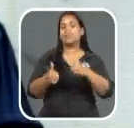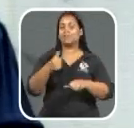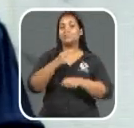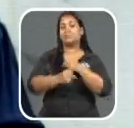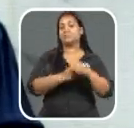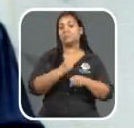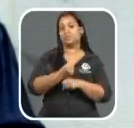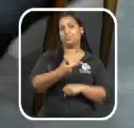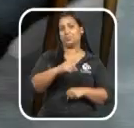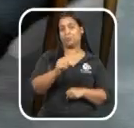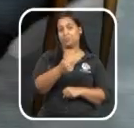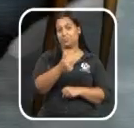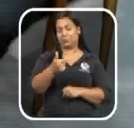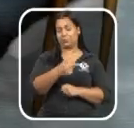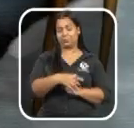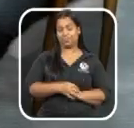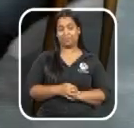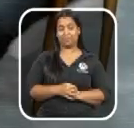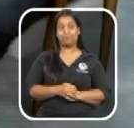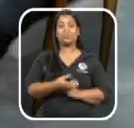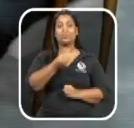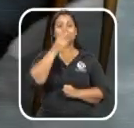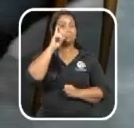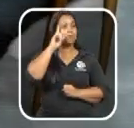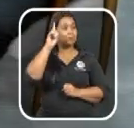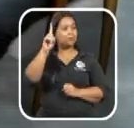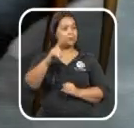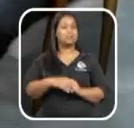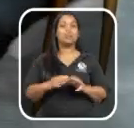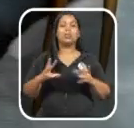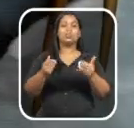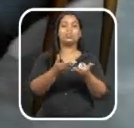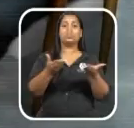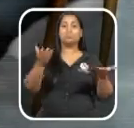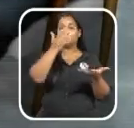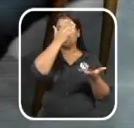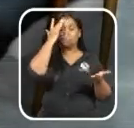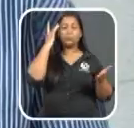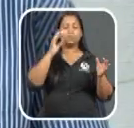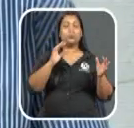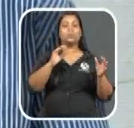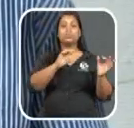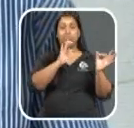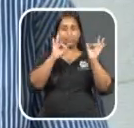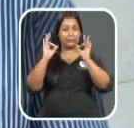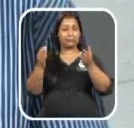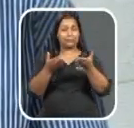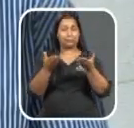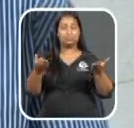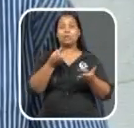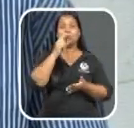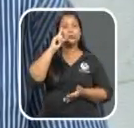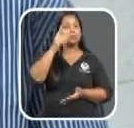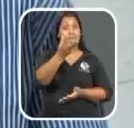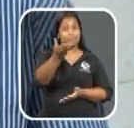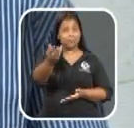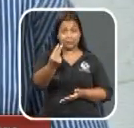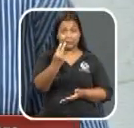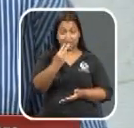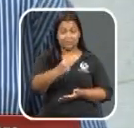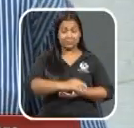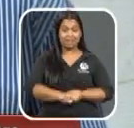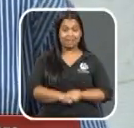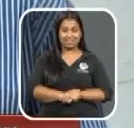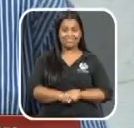de 2022? Bom dia, Maria. Bom dia a todos os telespectadores da TV Câmara. Bom dia a você, munícipe, que nos assiste